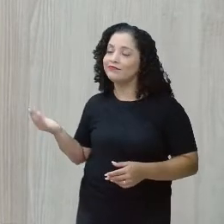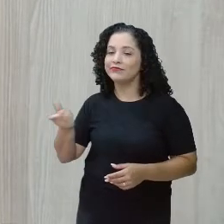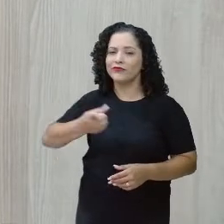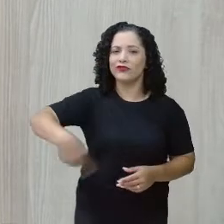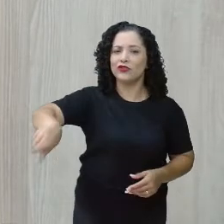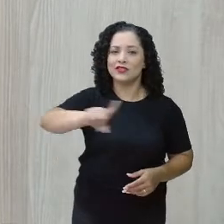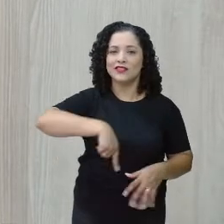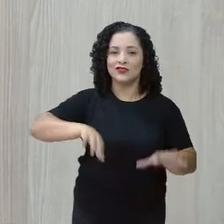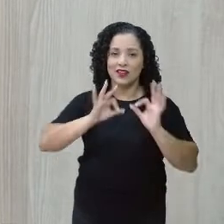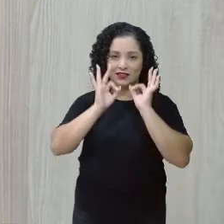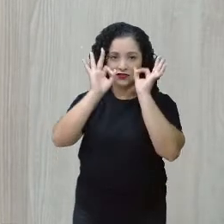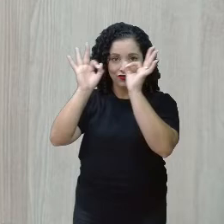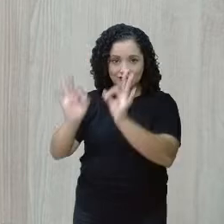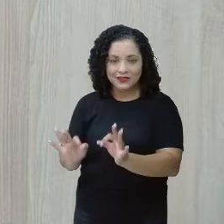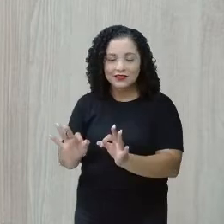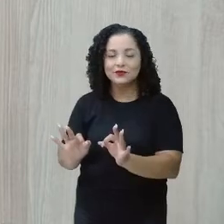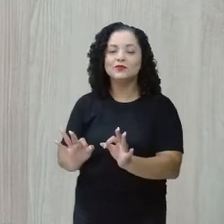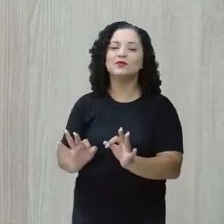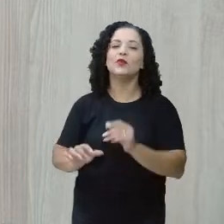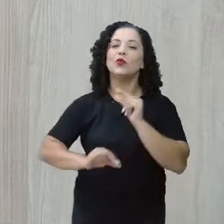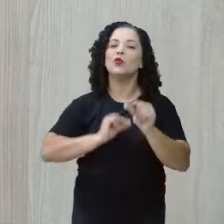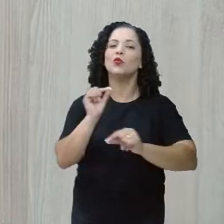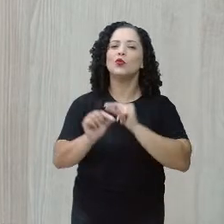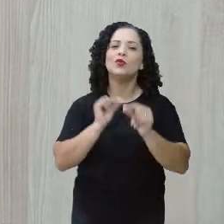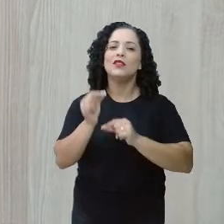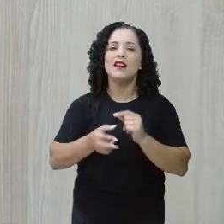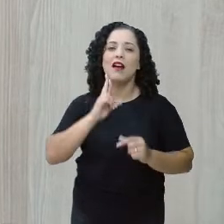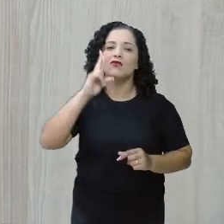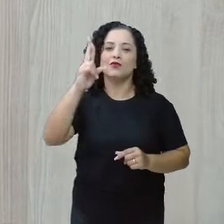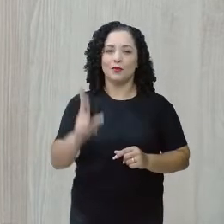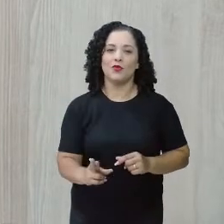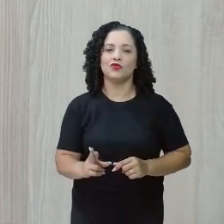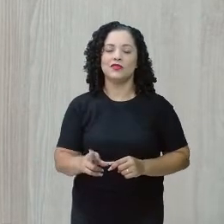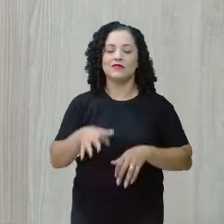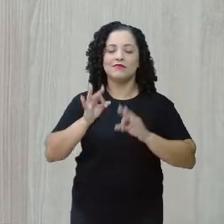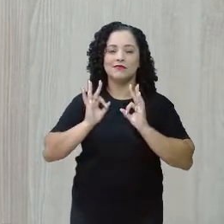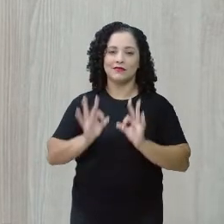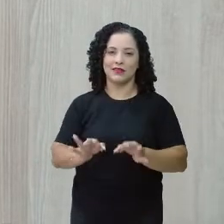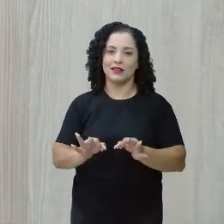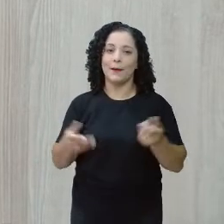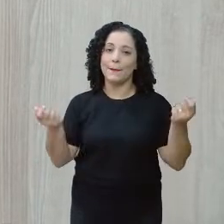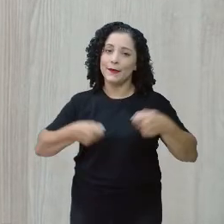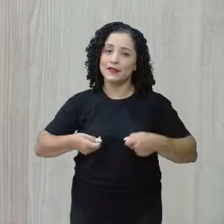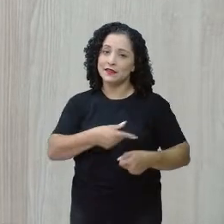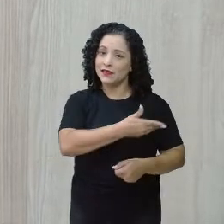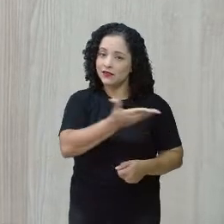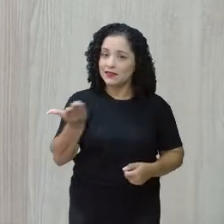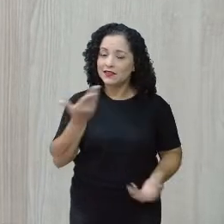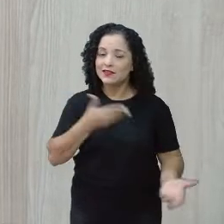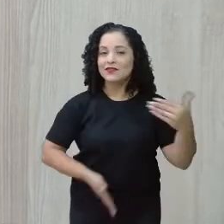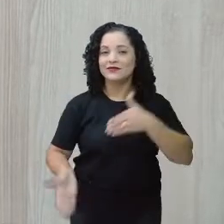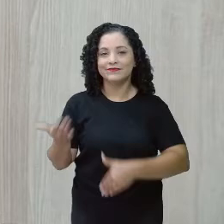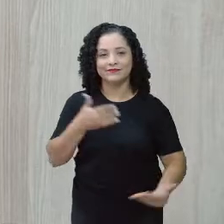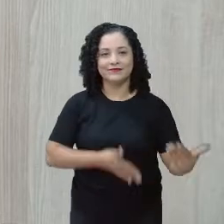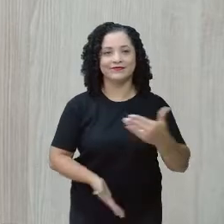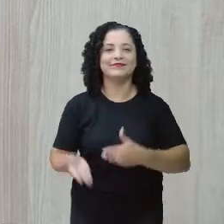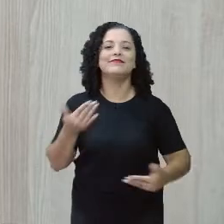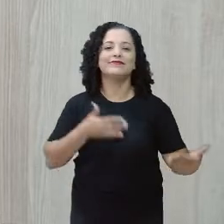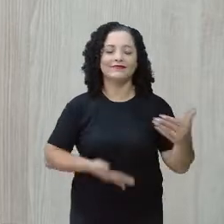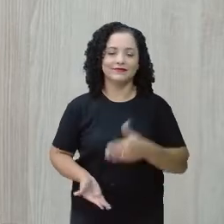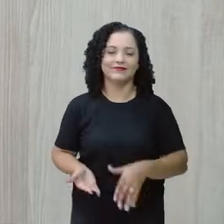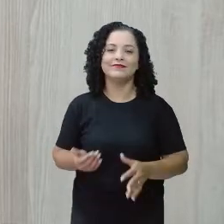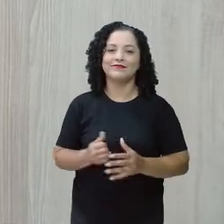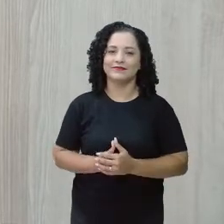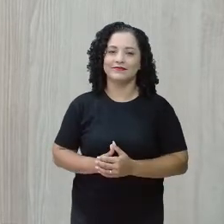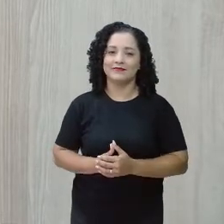nos assistindo, coloquem aí o que é que vocês acham dessa resposta aí. Precisamos da interação de vocês. Lança aí a hipótese e diz